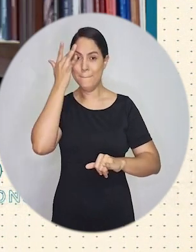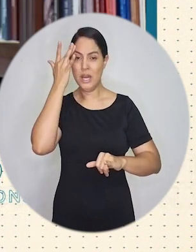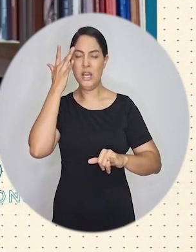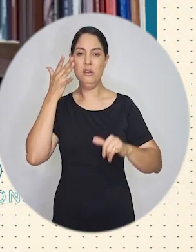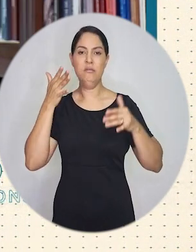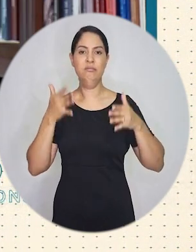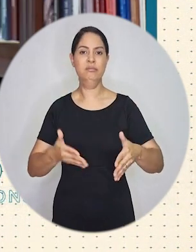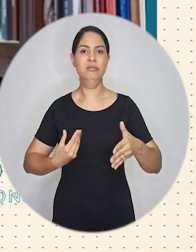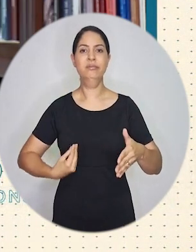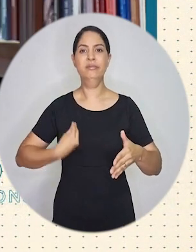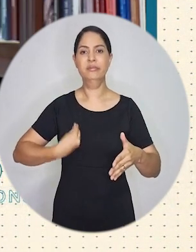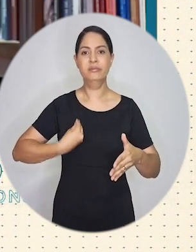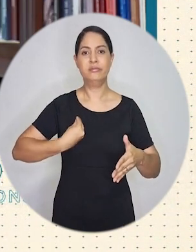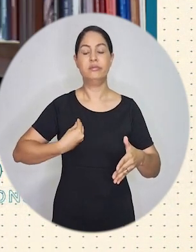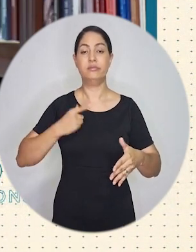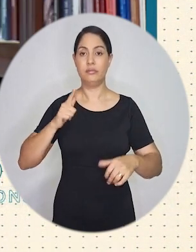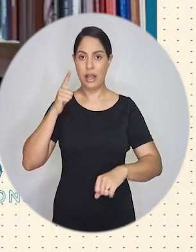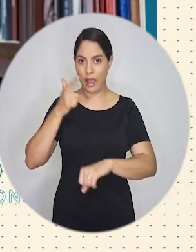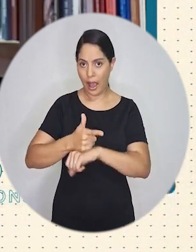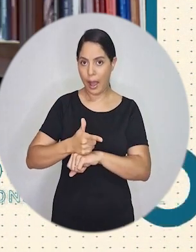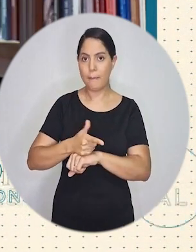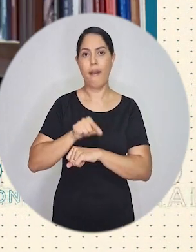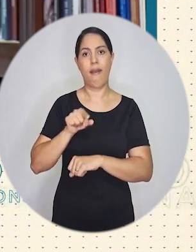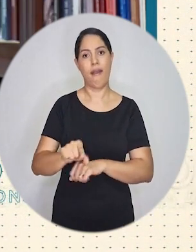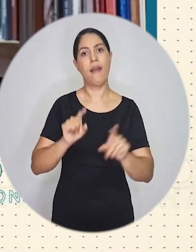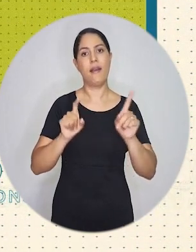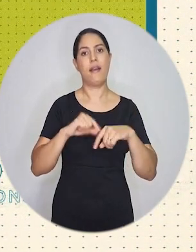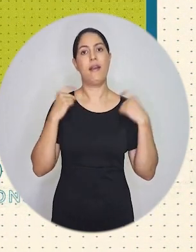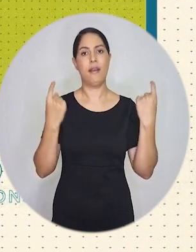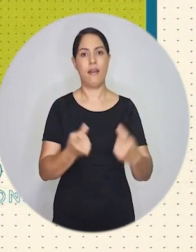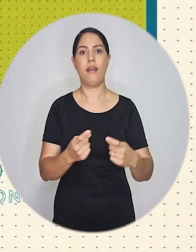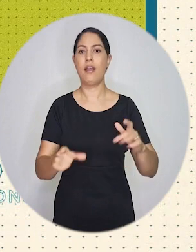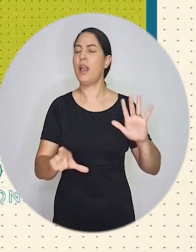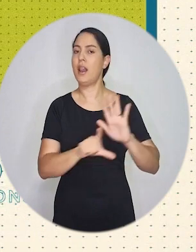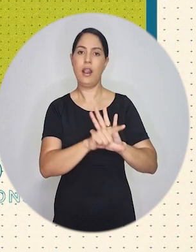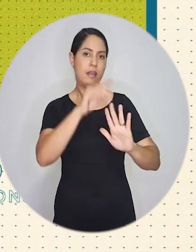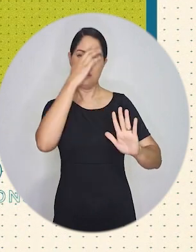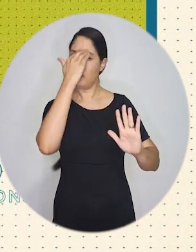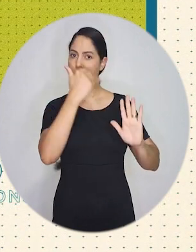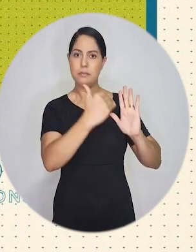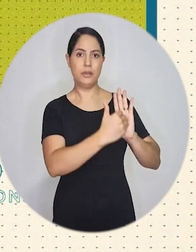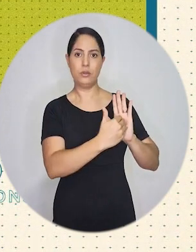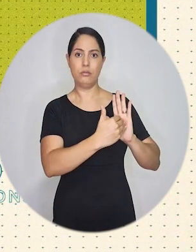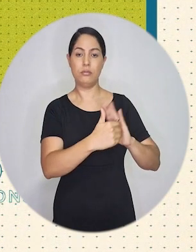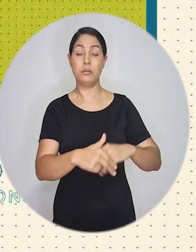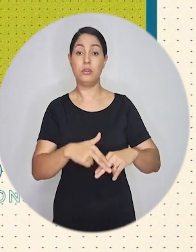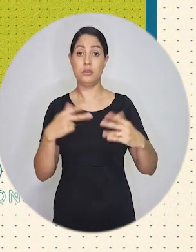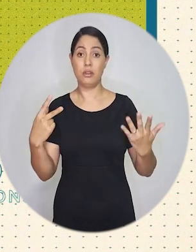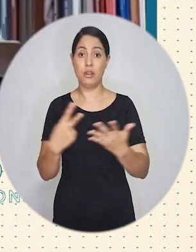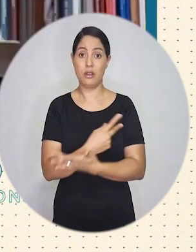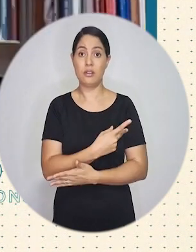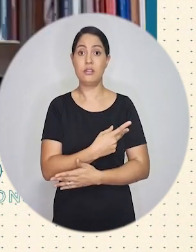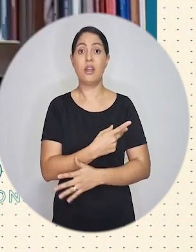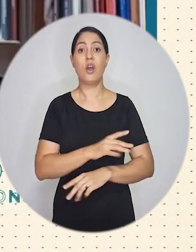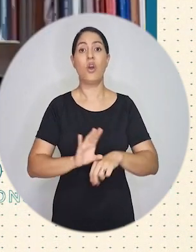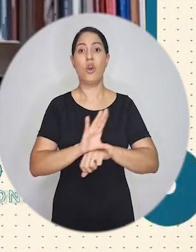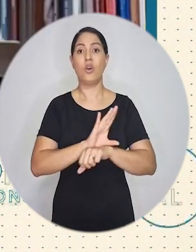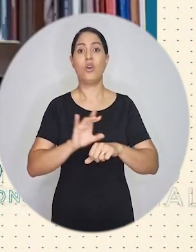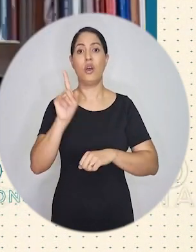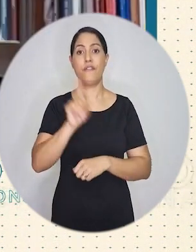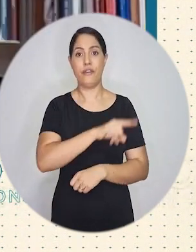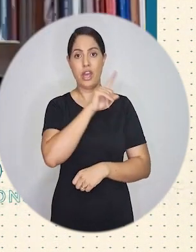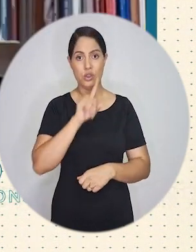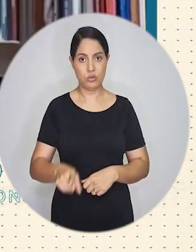as pessoas que dela não participam estão armadas, essa reunião se torna ilícita e, portanto,